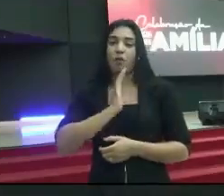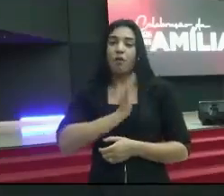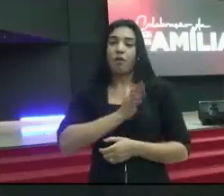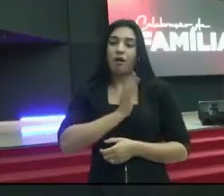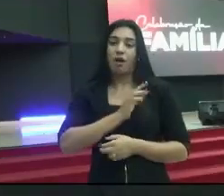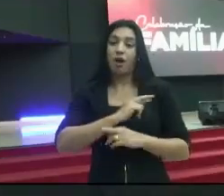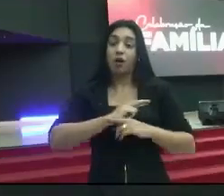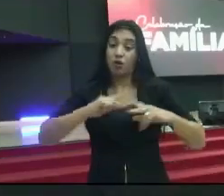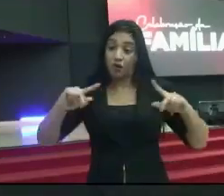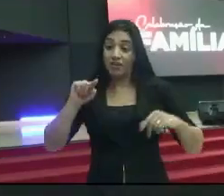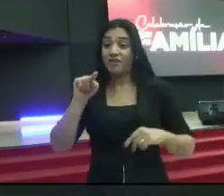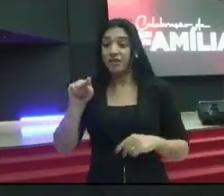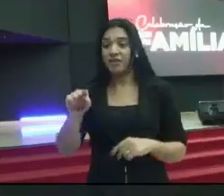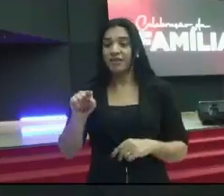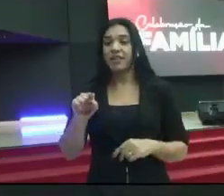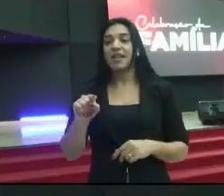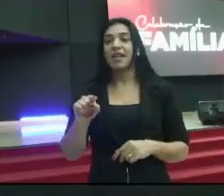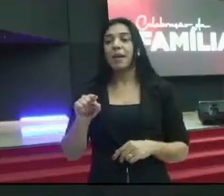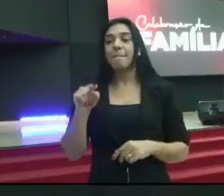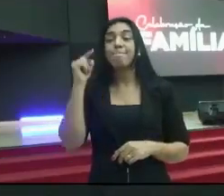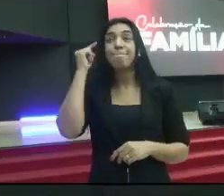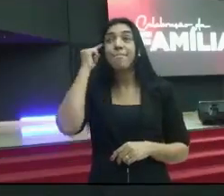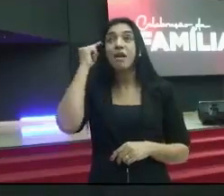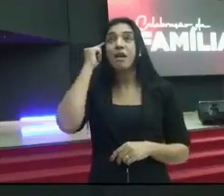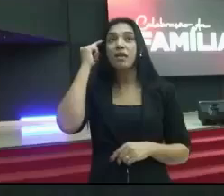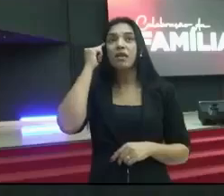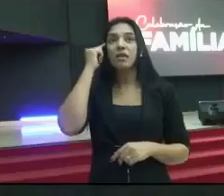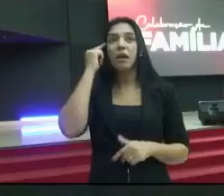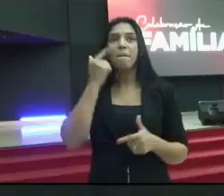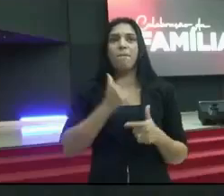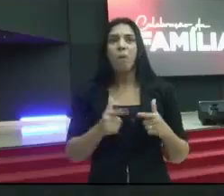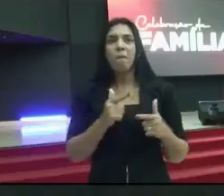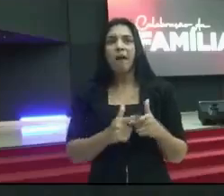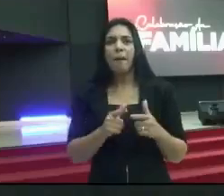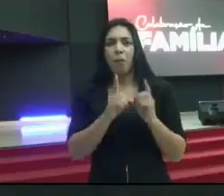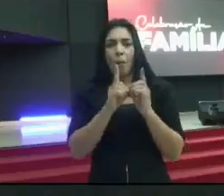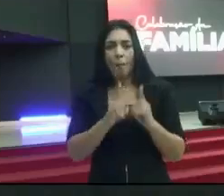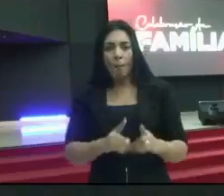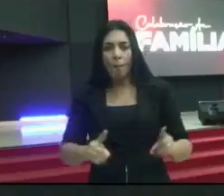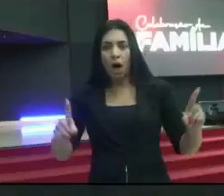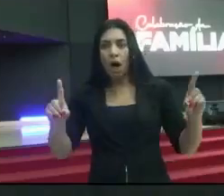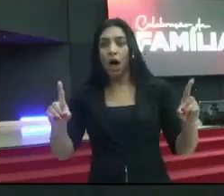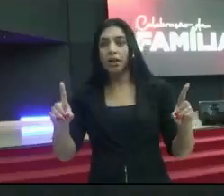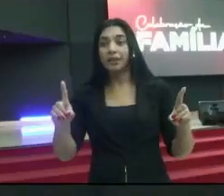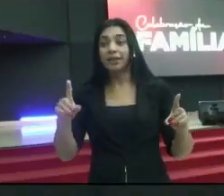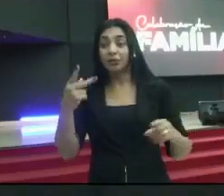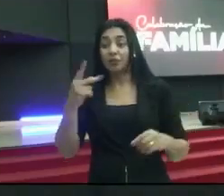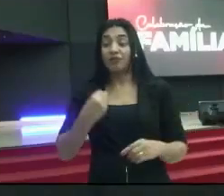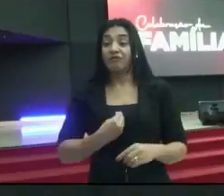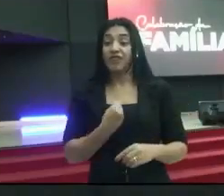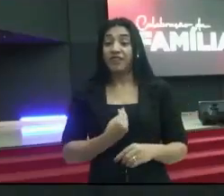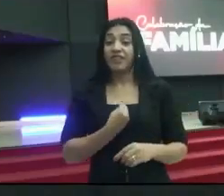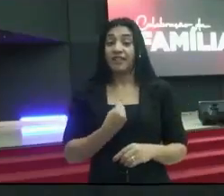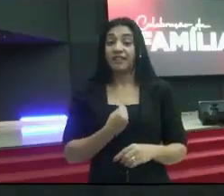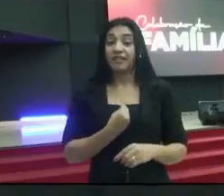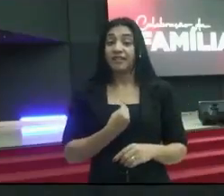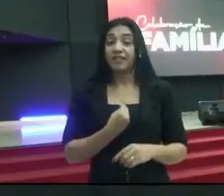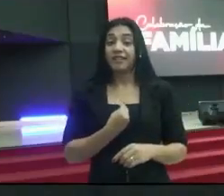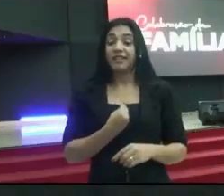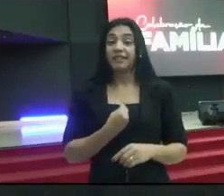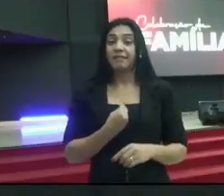as coisas que você considera desertos na sua vida, na verdade,